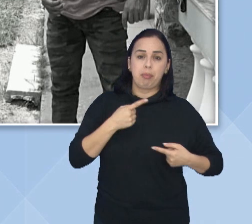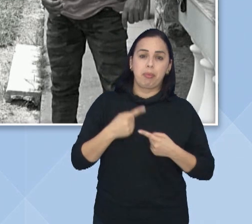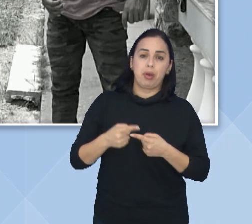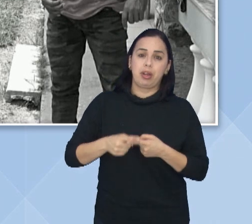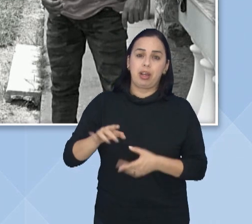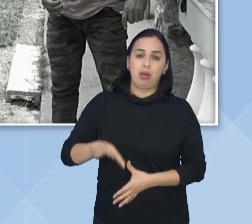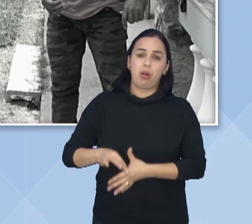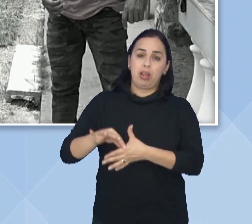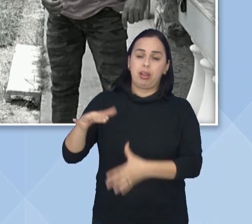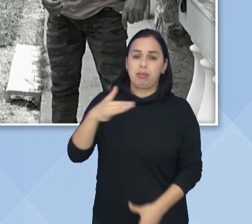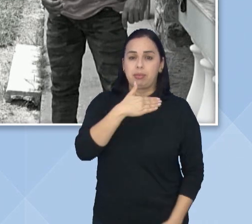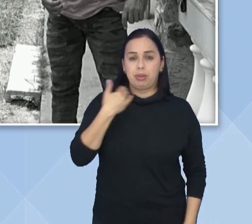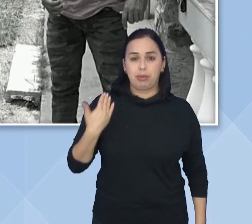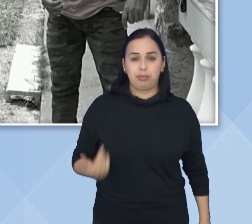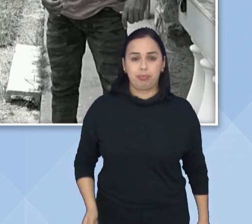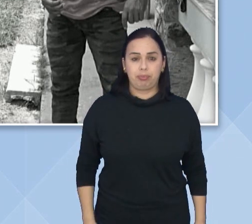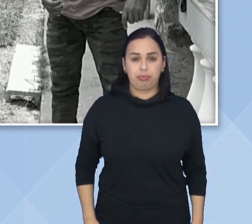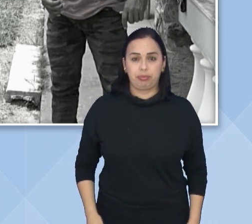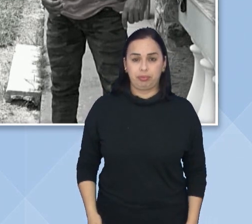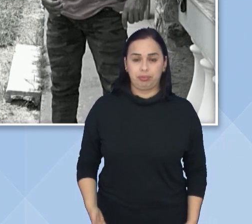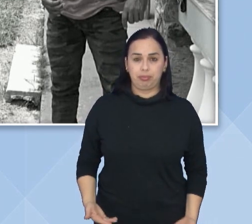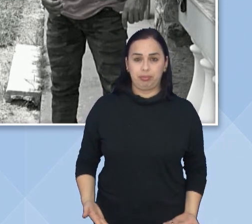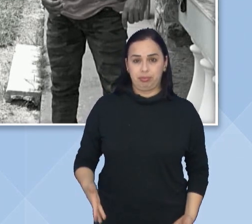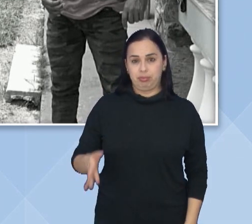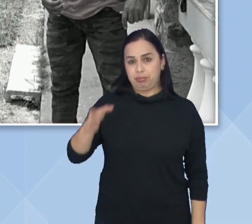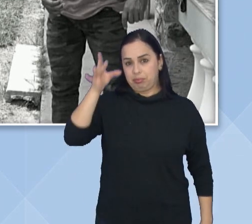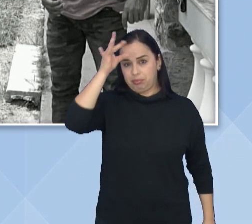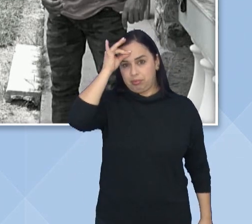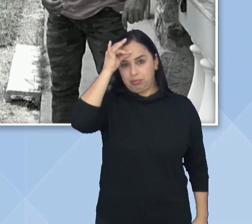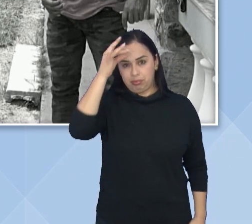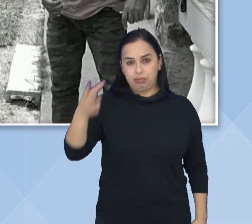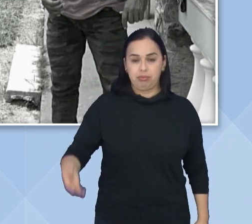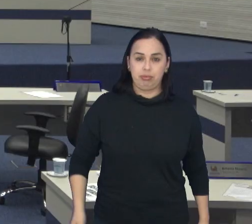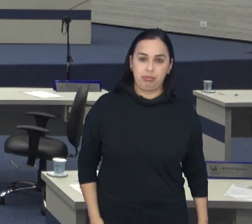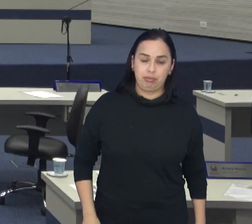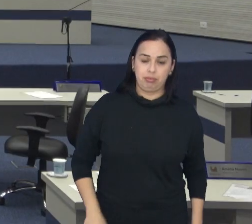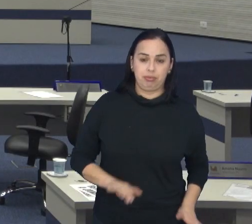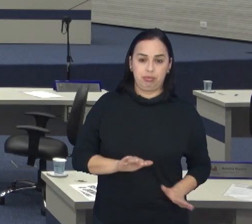que perdemos no dia de hoje. Presente.